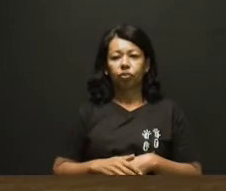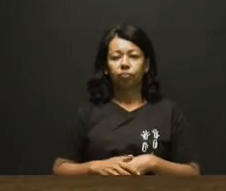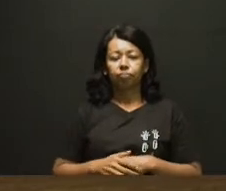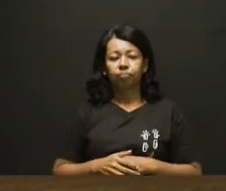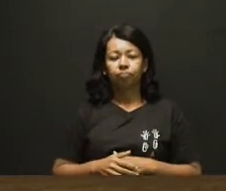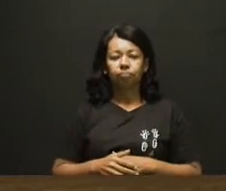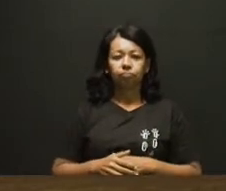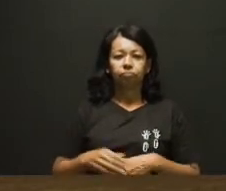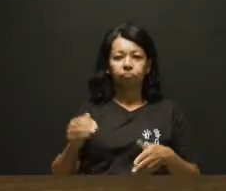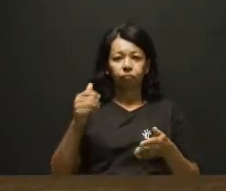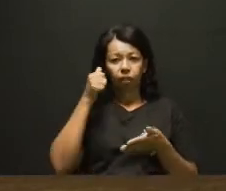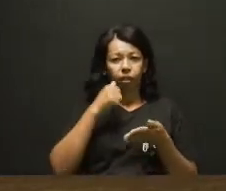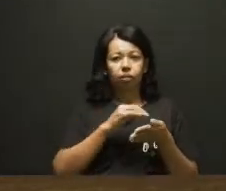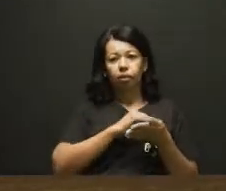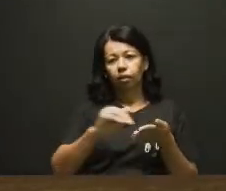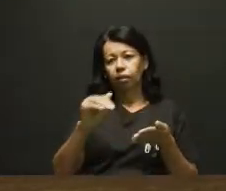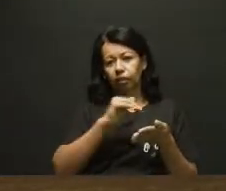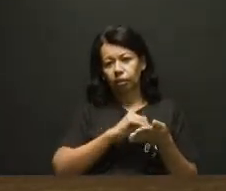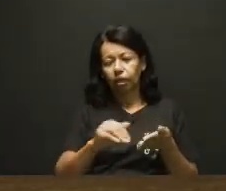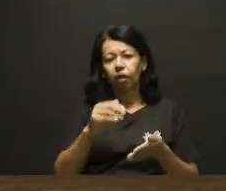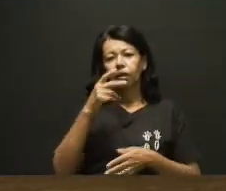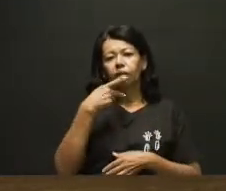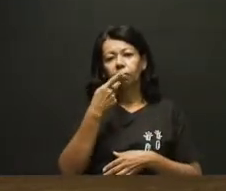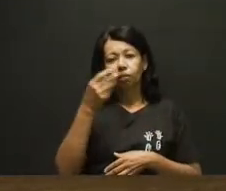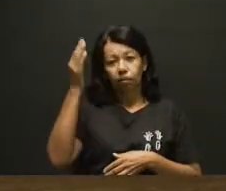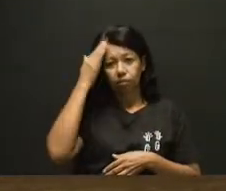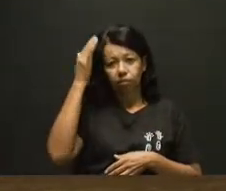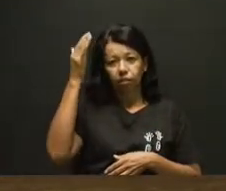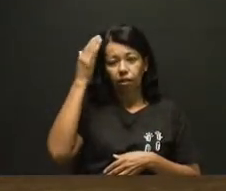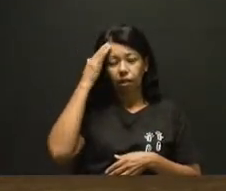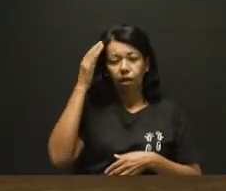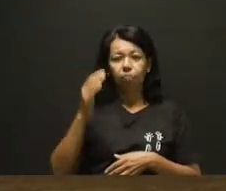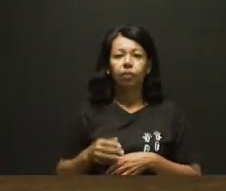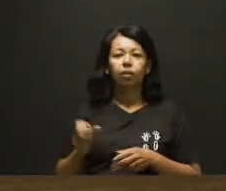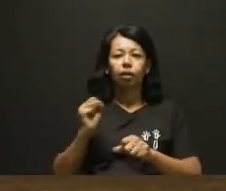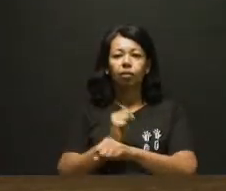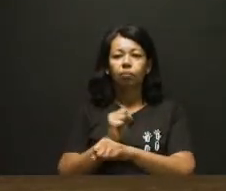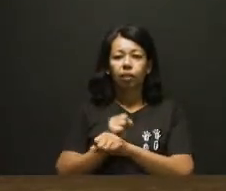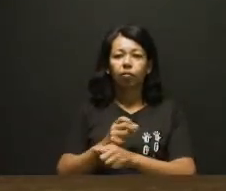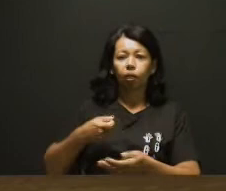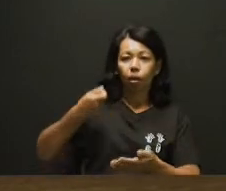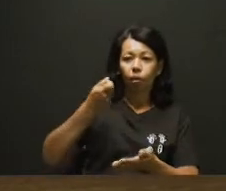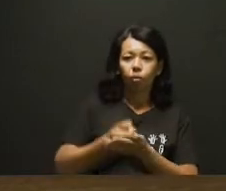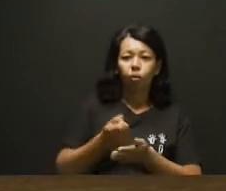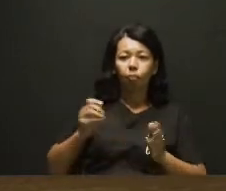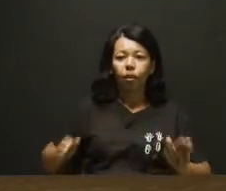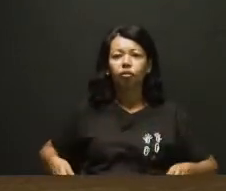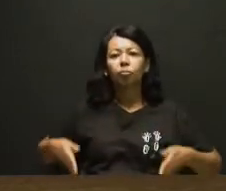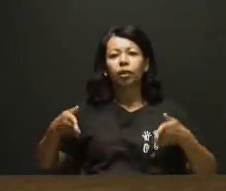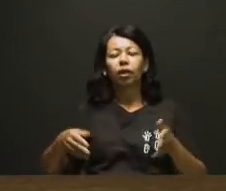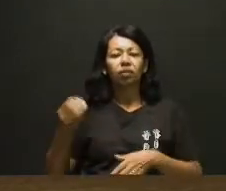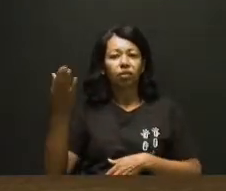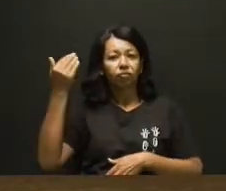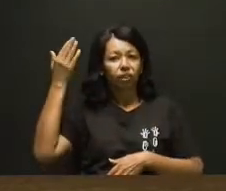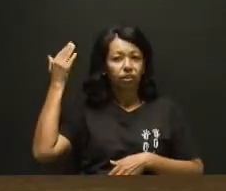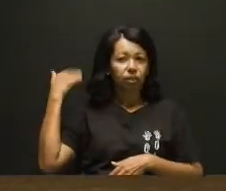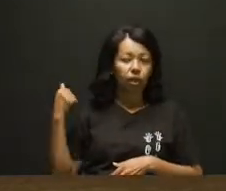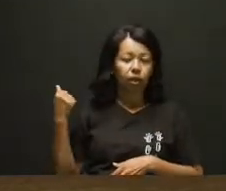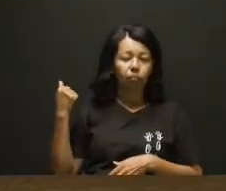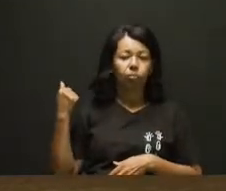secretária de saúde sabe total também esperando uma compra de cadeira desde 2000 e bolinha lado da outra do outro